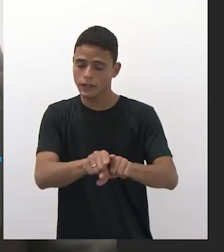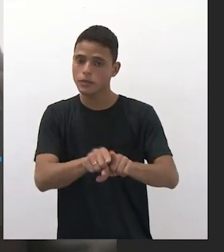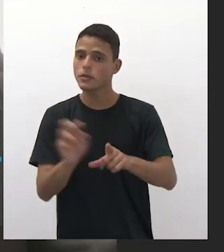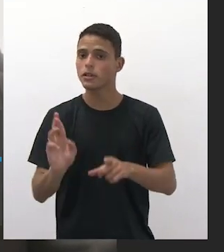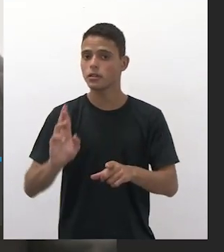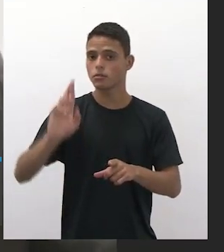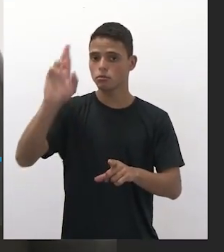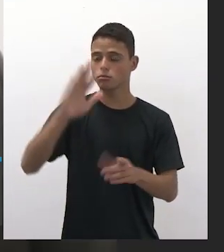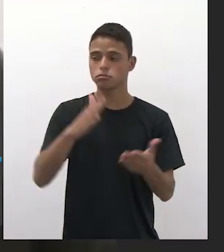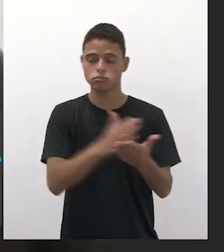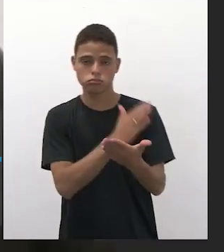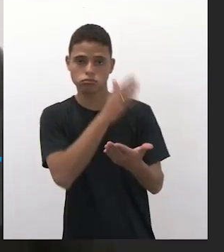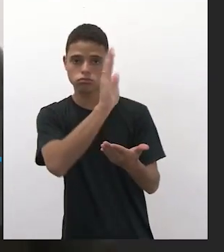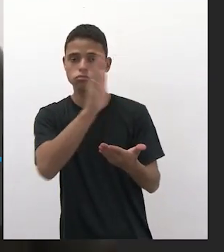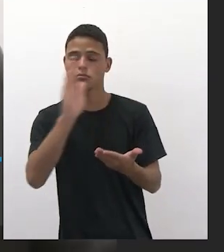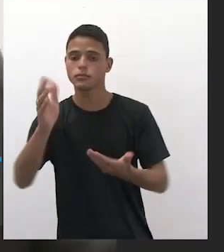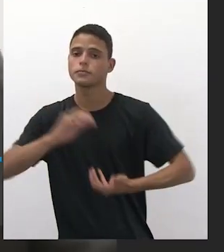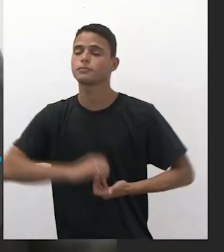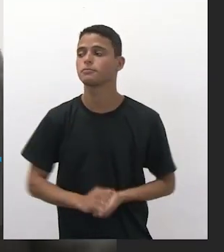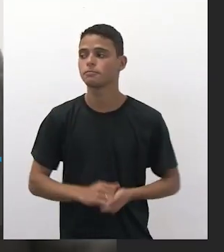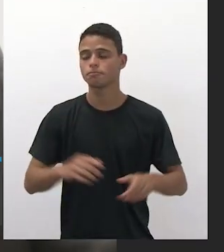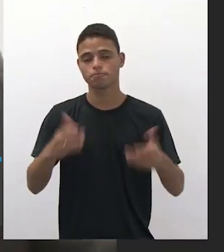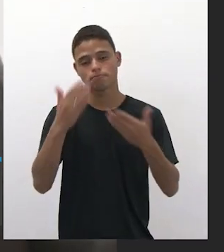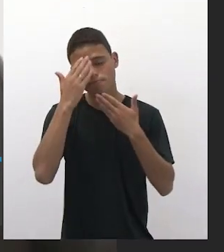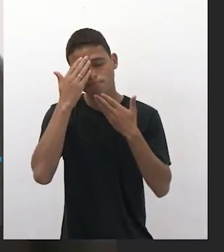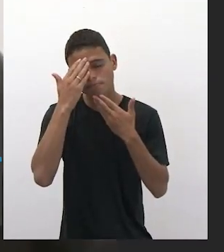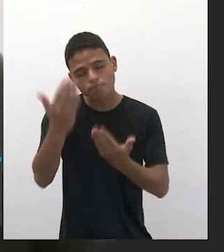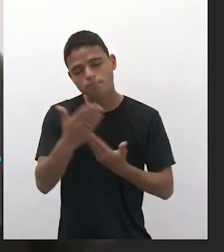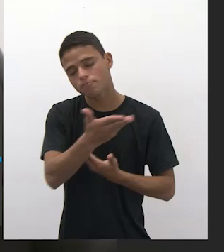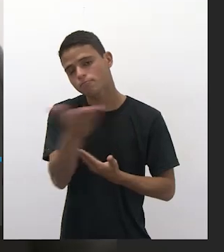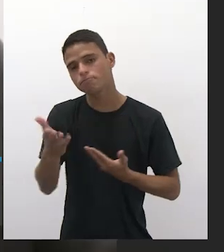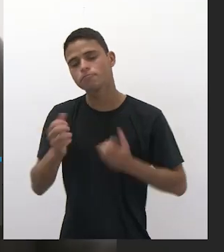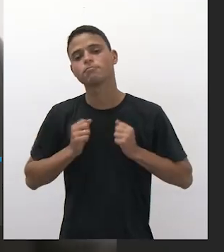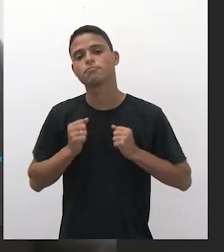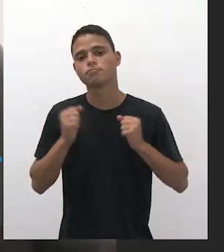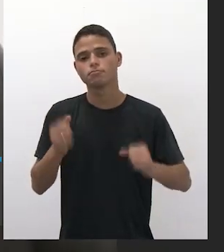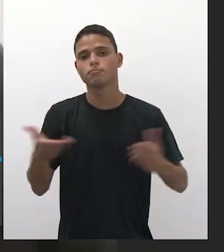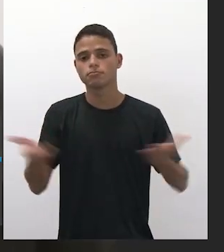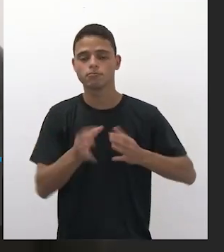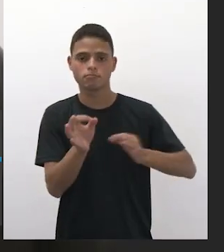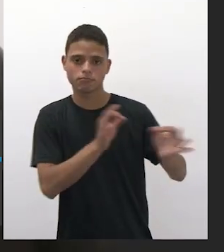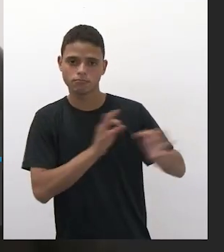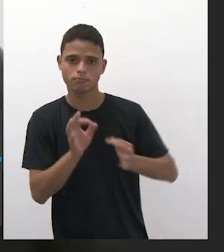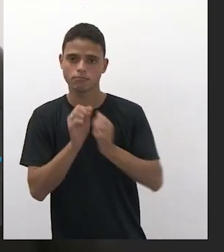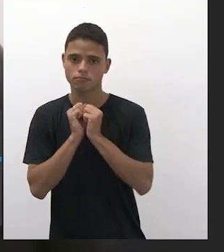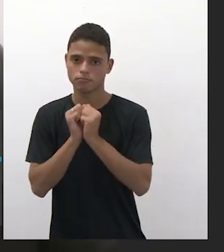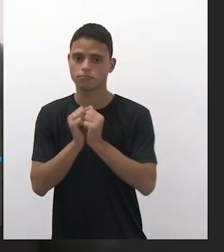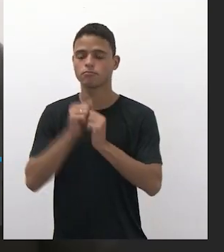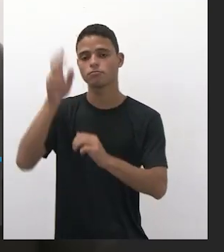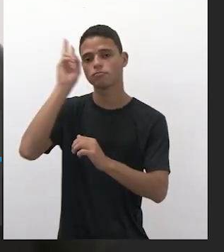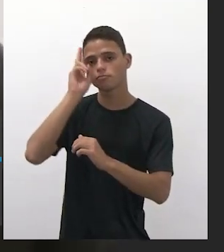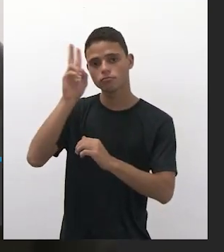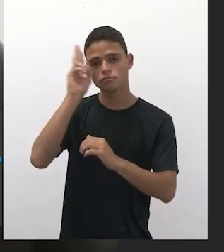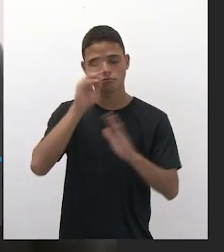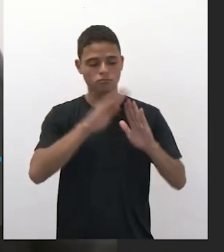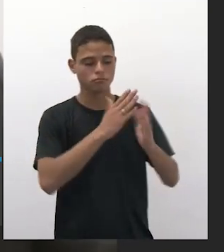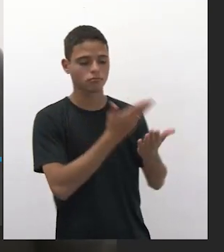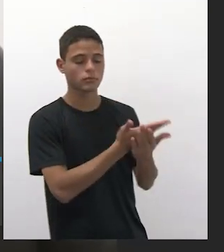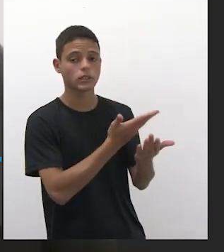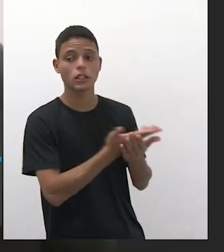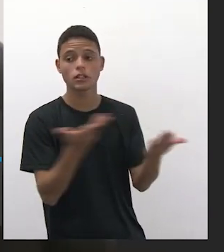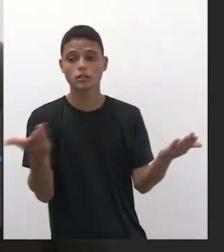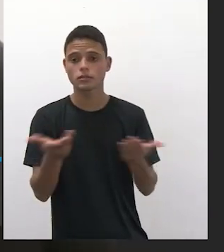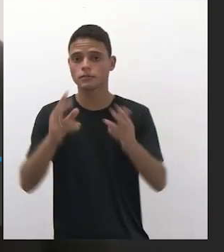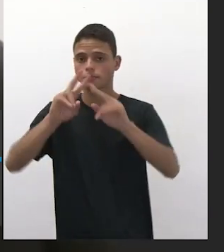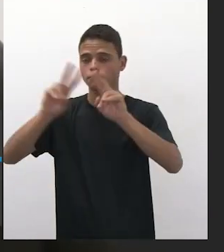do qual faço parte. Então, Edivane, muito grato pela participação neste programa de Memória Escolar, e o tema do programa de